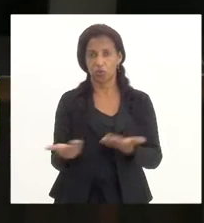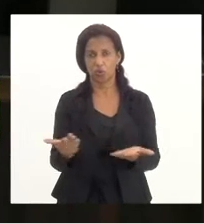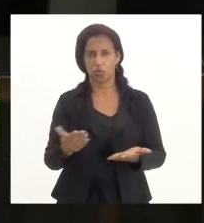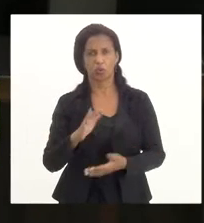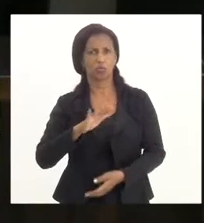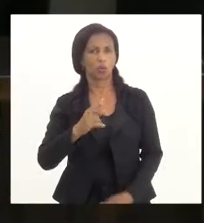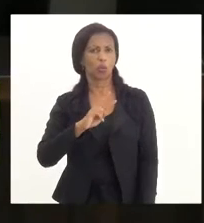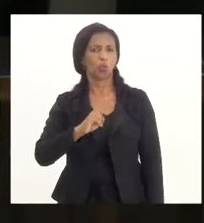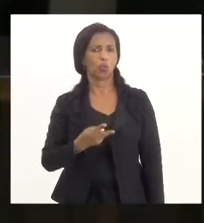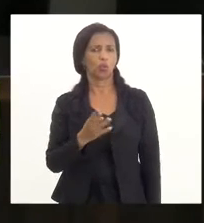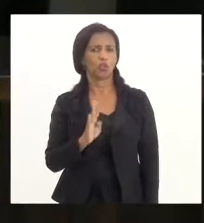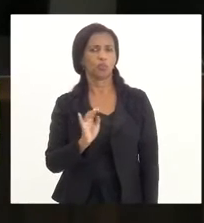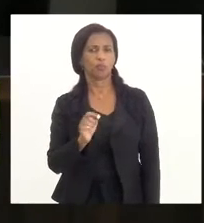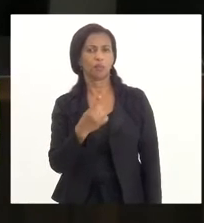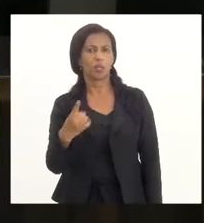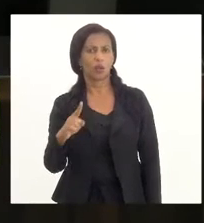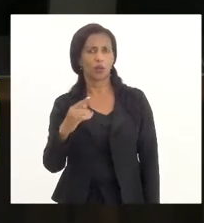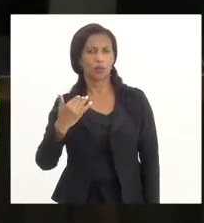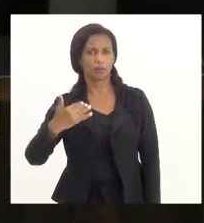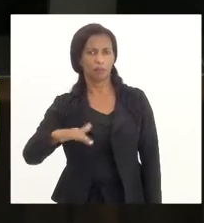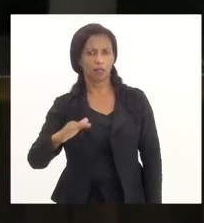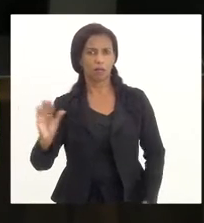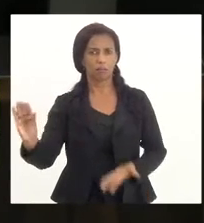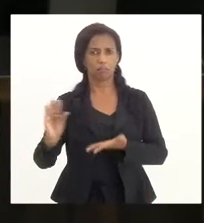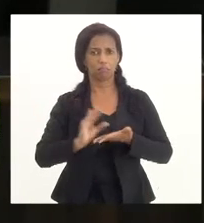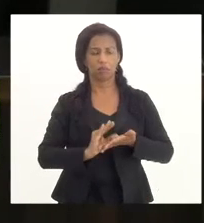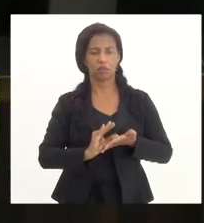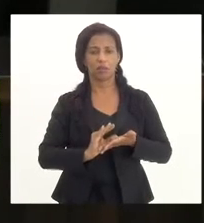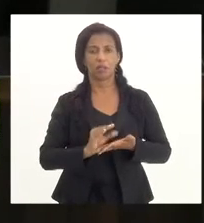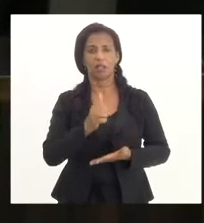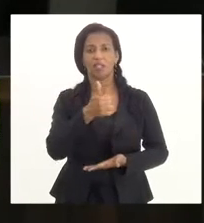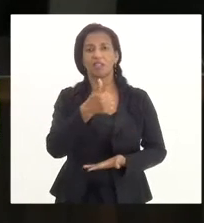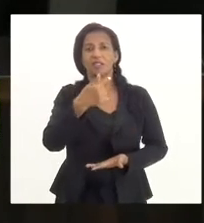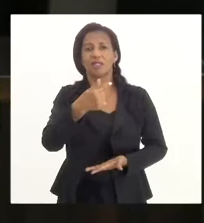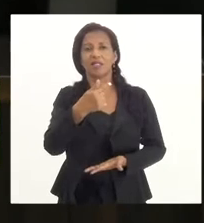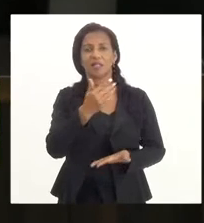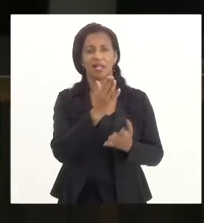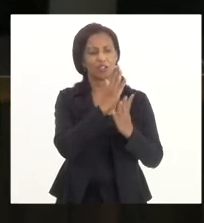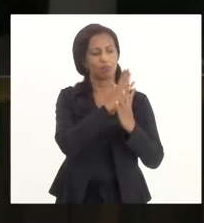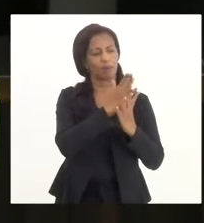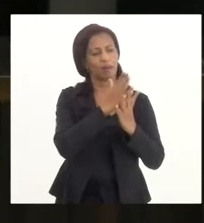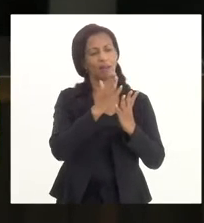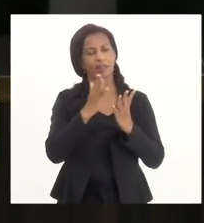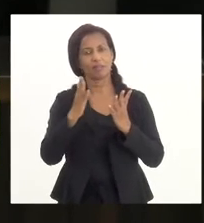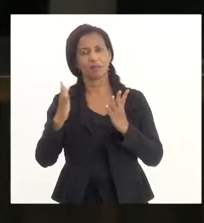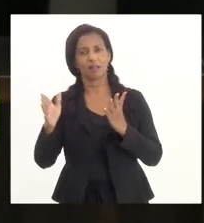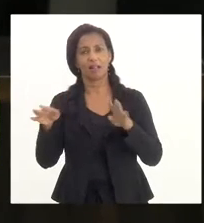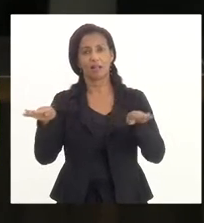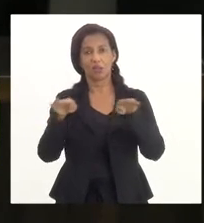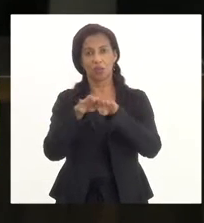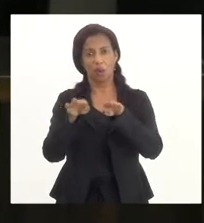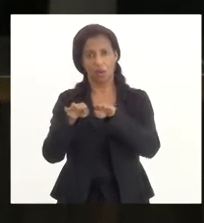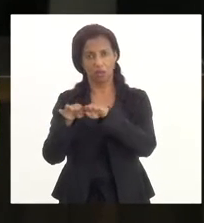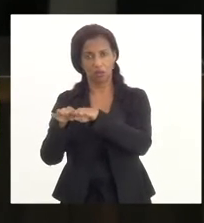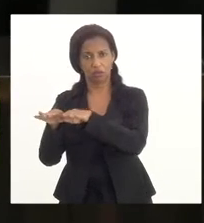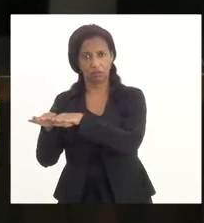dois bilhões e meio e em 17 parcelas anuais iguais